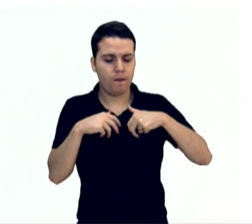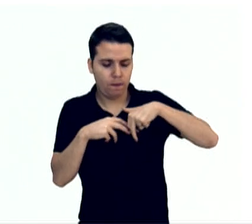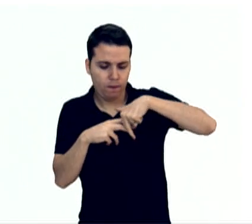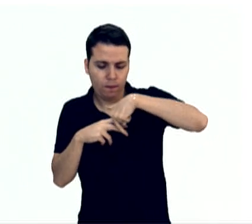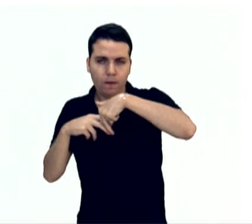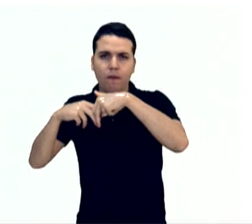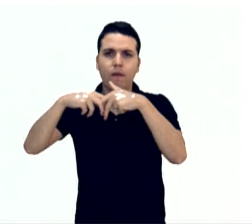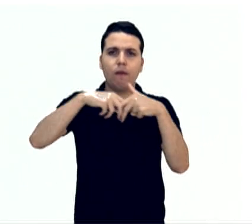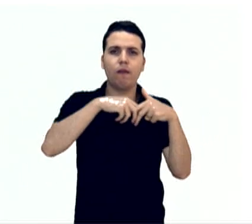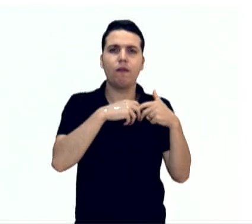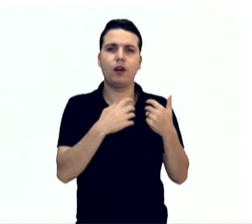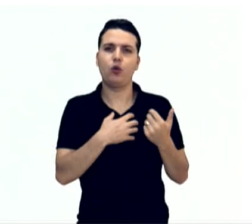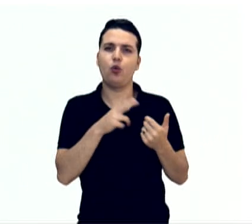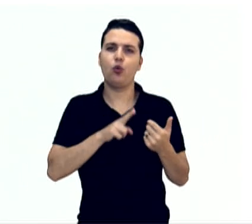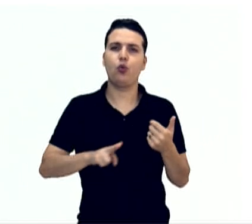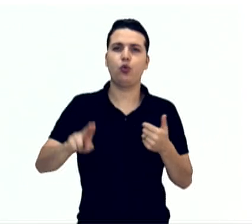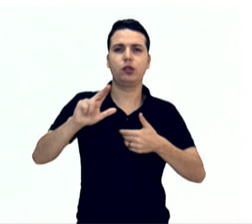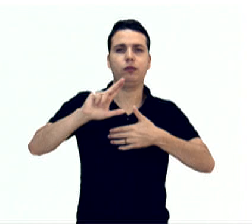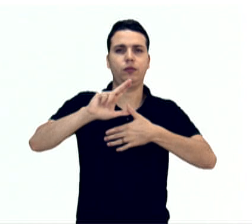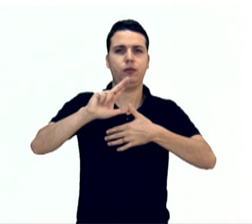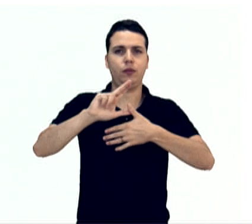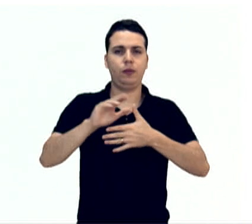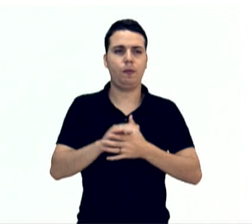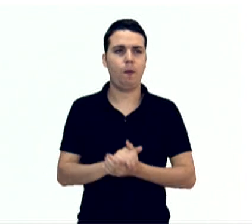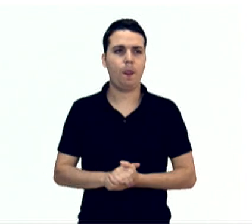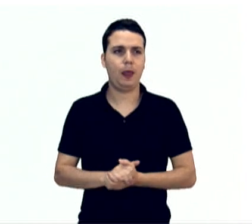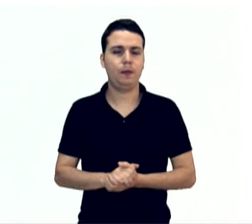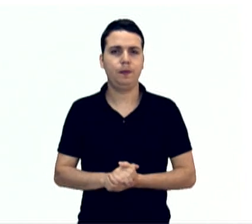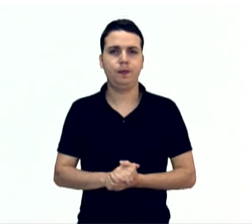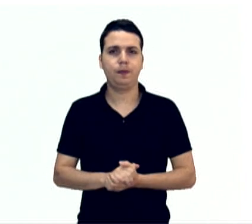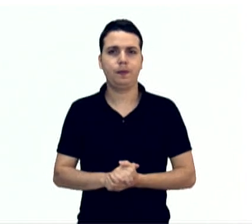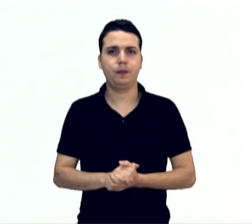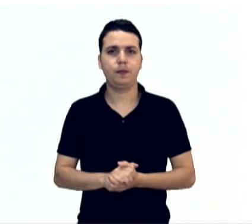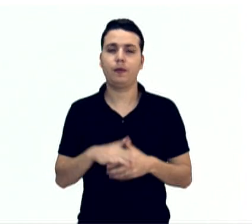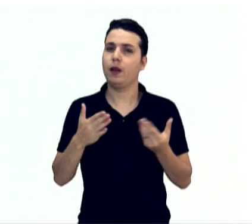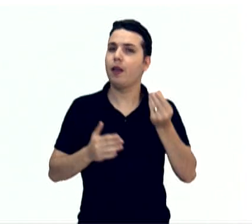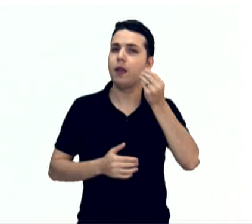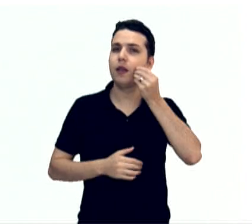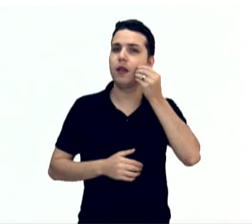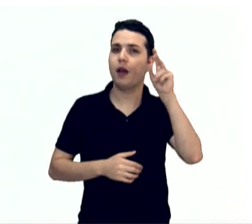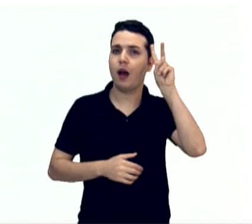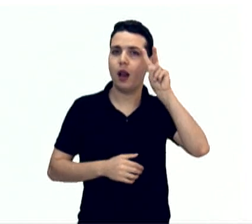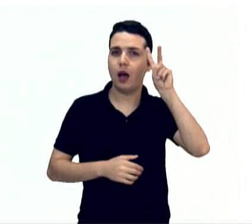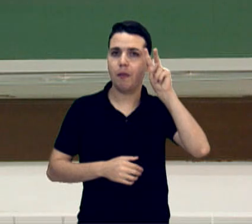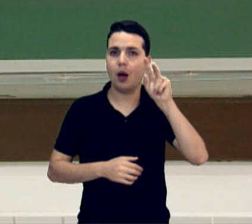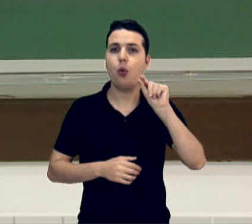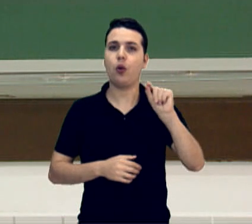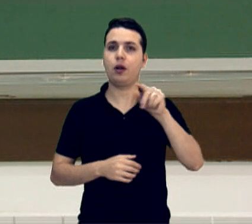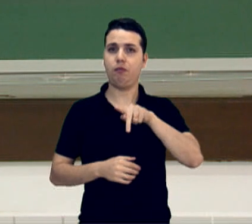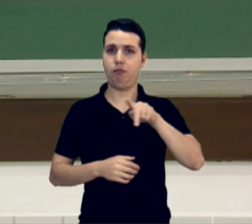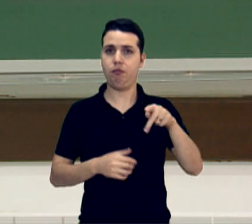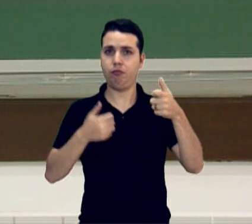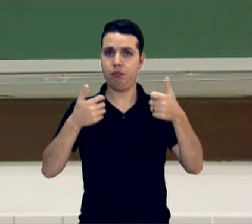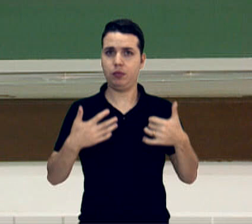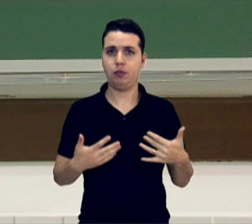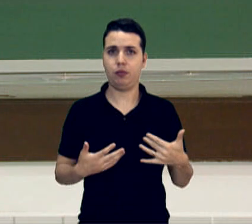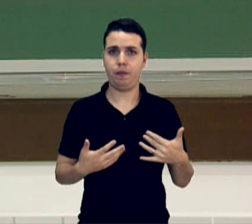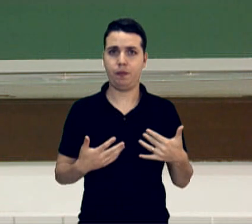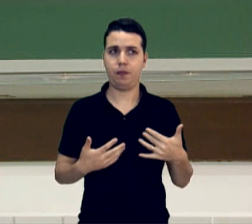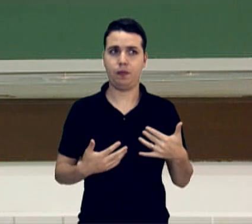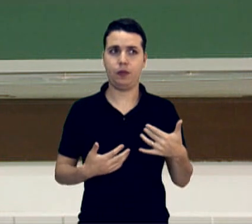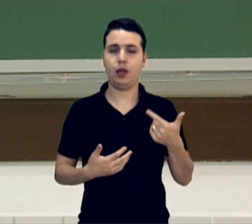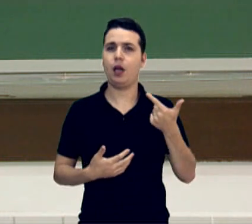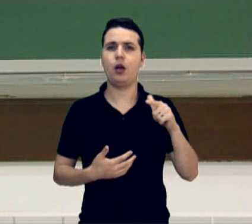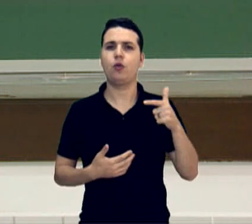os ritmos latinos. Então, assim, pessoal, tentem lembrar do que a prof falou, né? Não tem nada